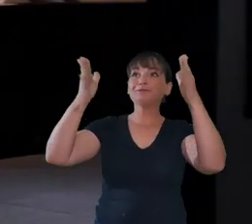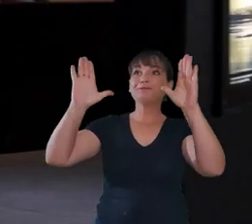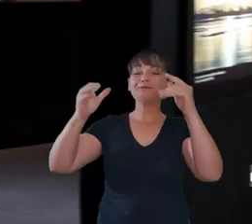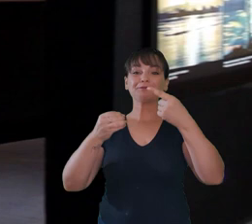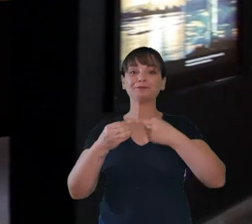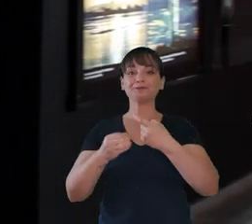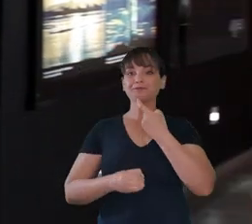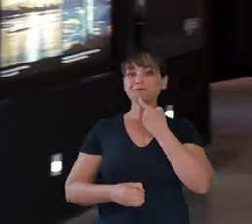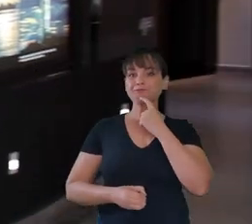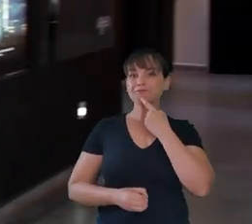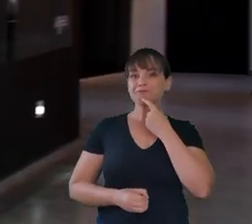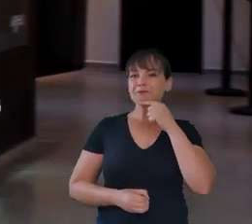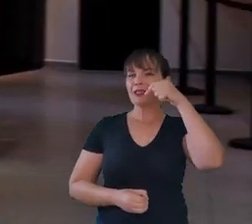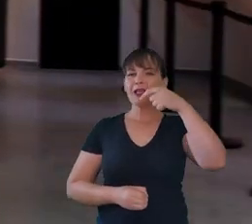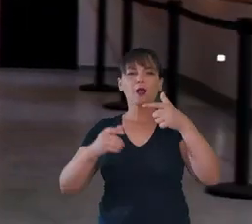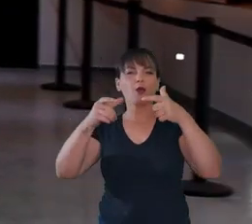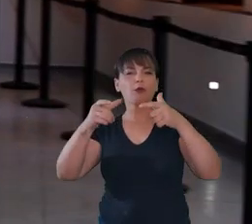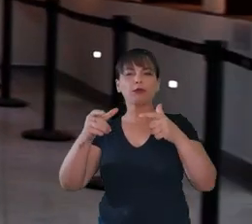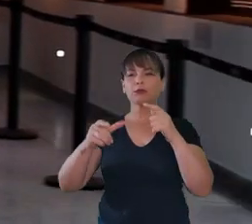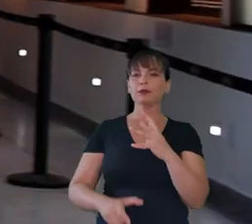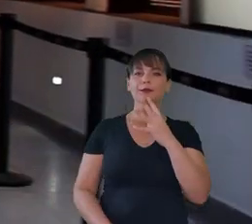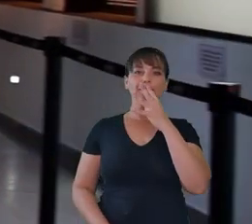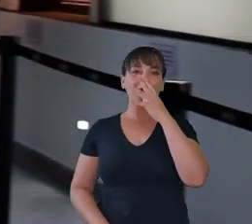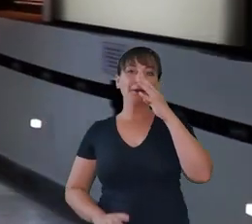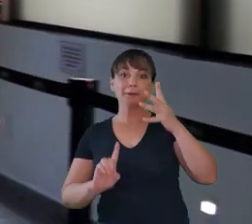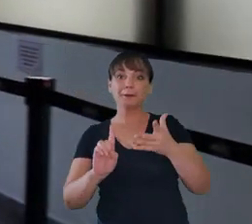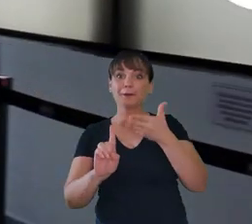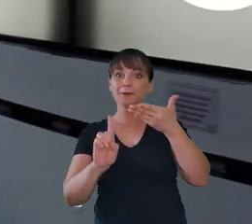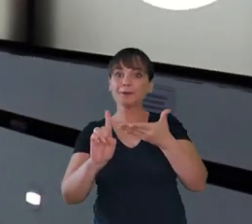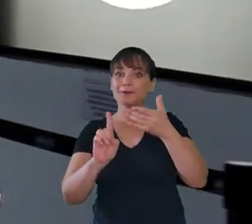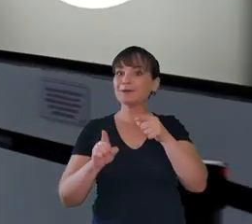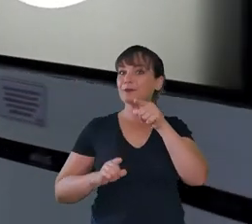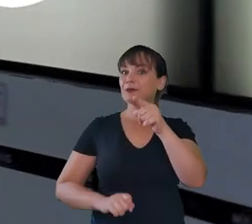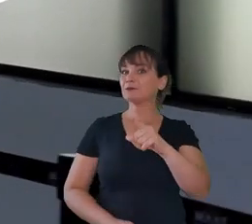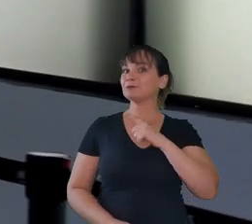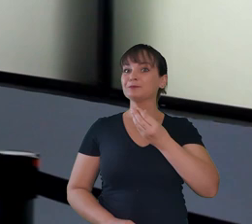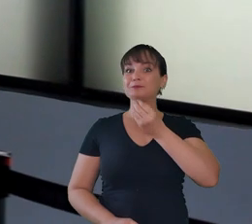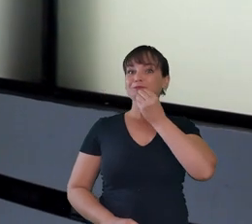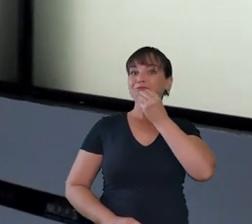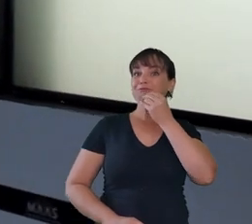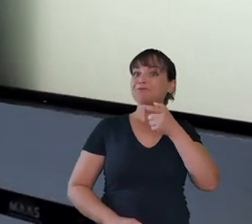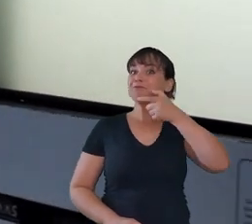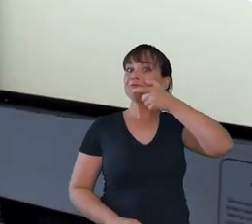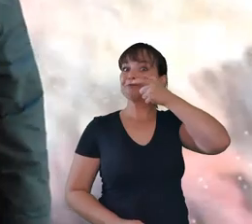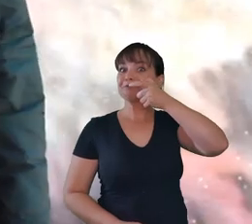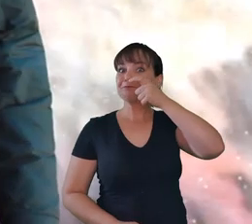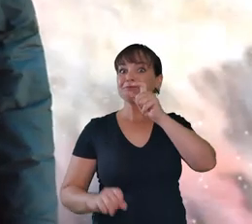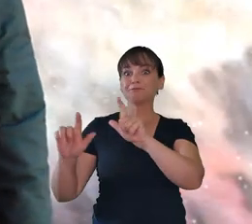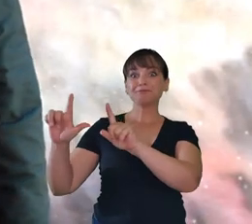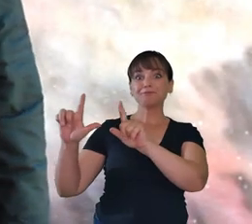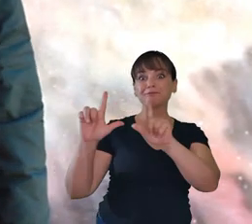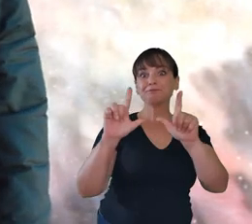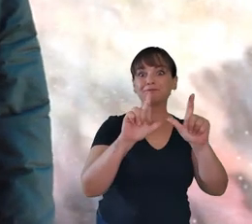esse aqui é um local muito encantador, muito inspirador, e você terá a oportunidade de acompanhar esse programa no Ciência